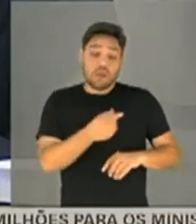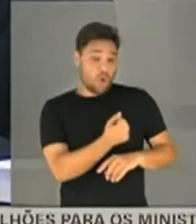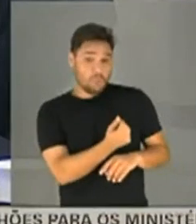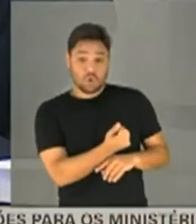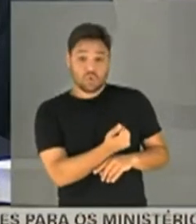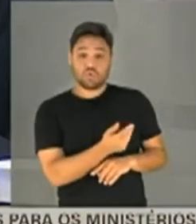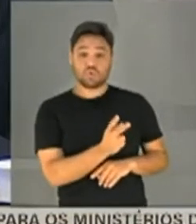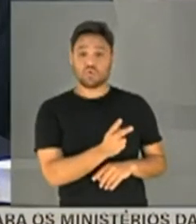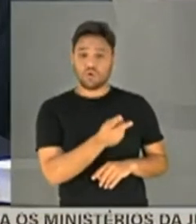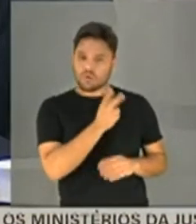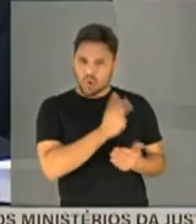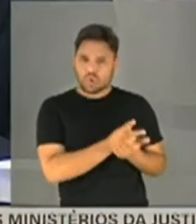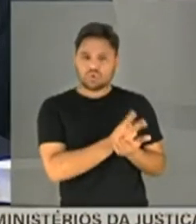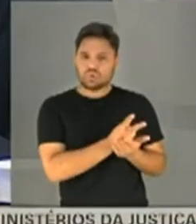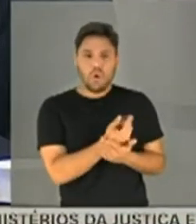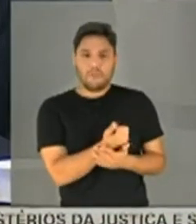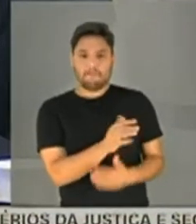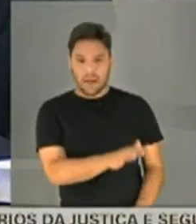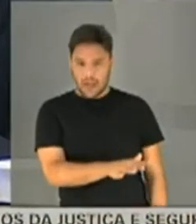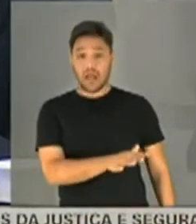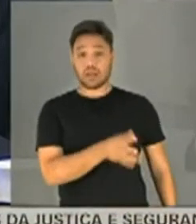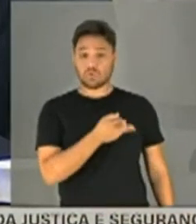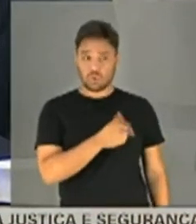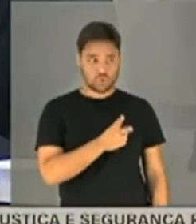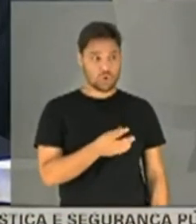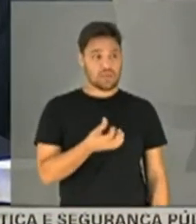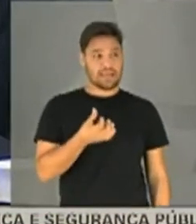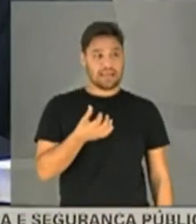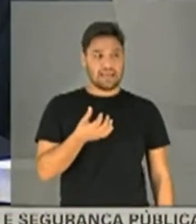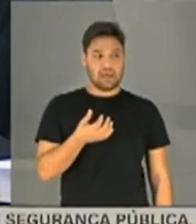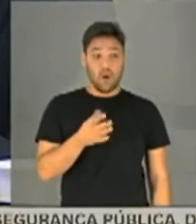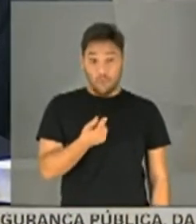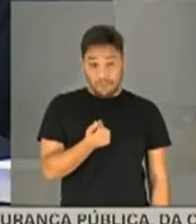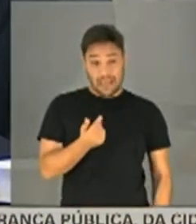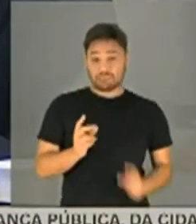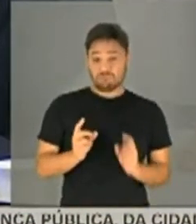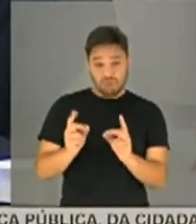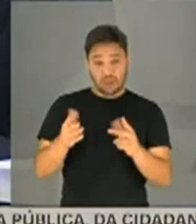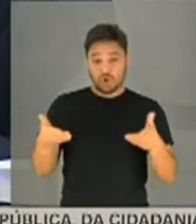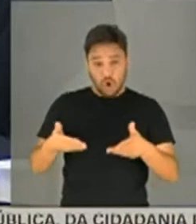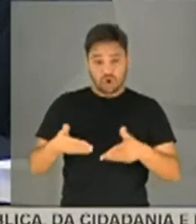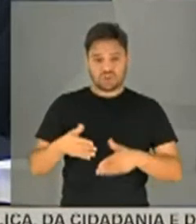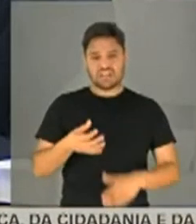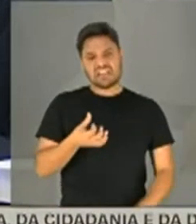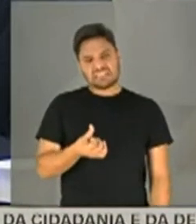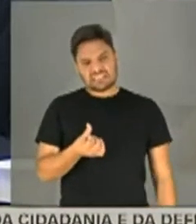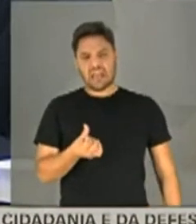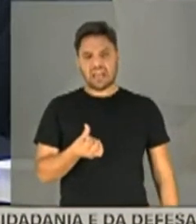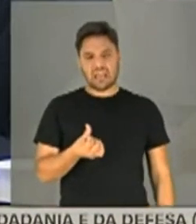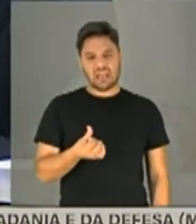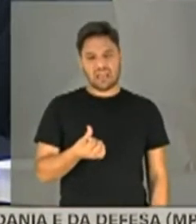continua muito em conta, o preço é muito baixo, em torno de o preço que nós vendemos para o mercado é em torno de R$